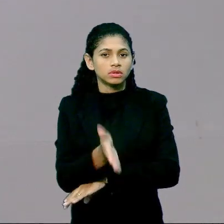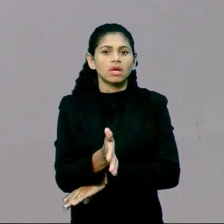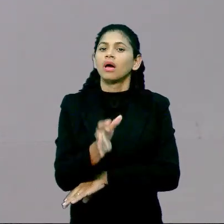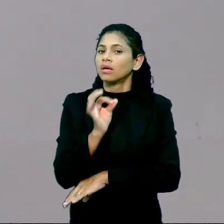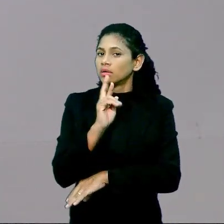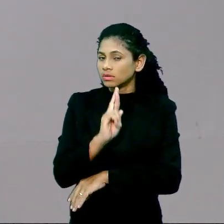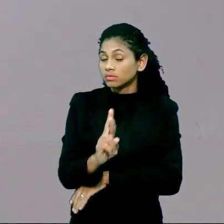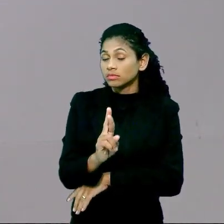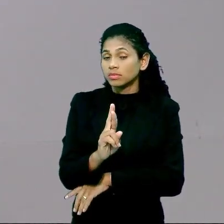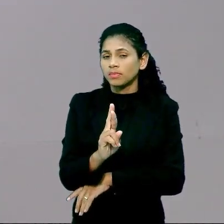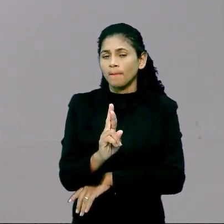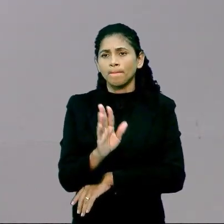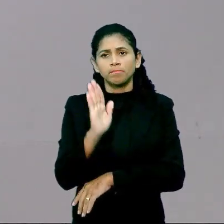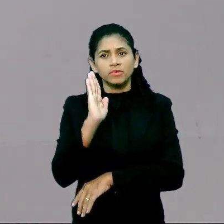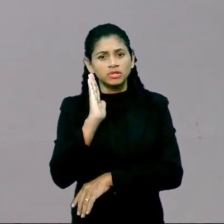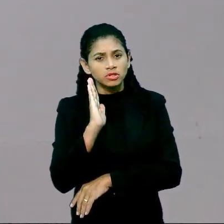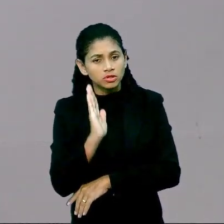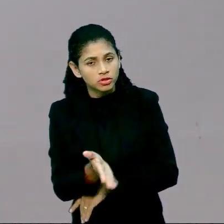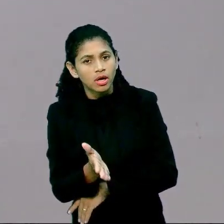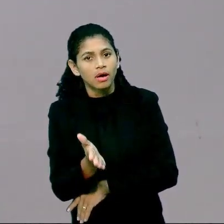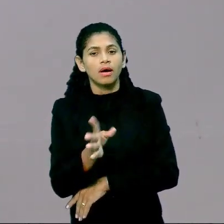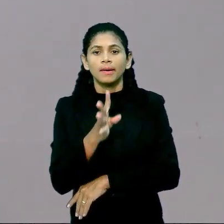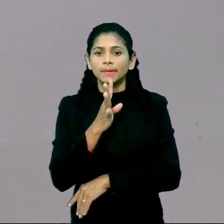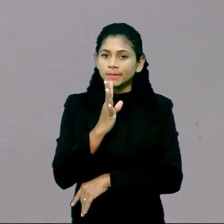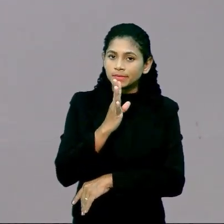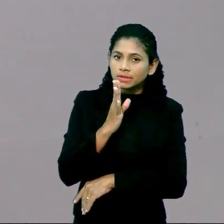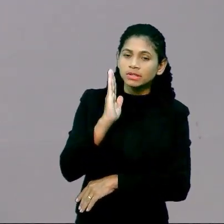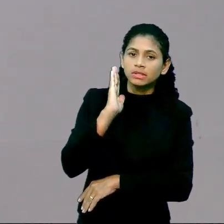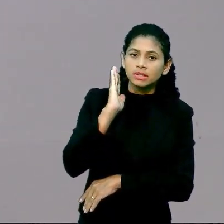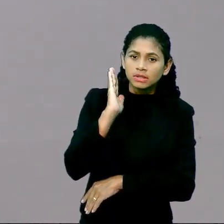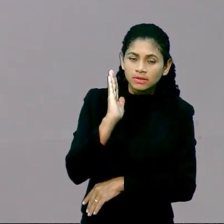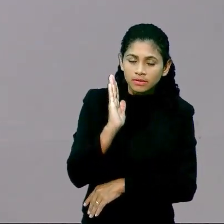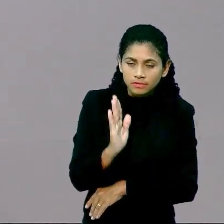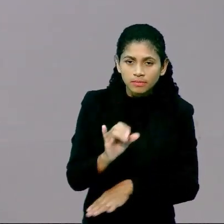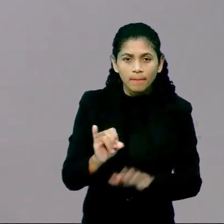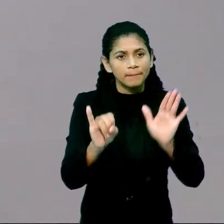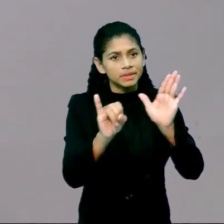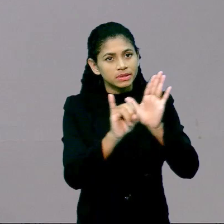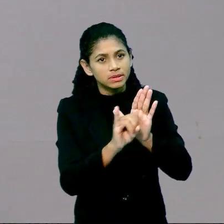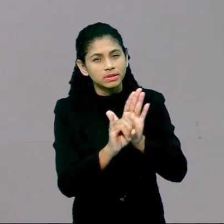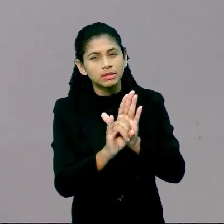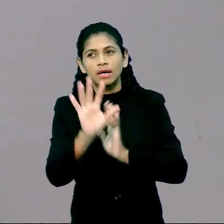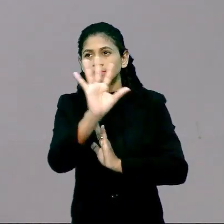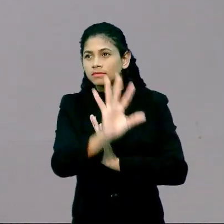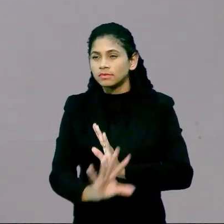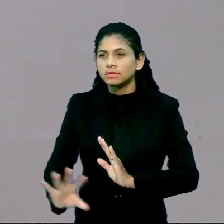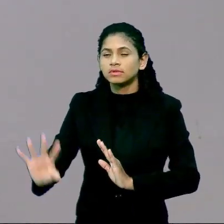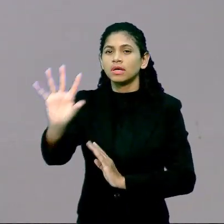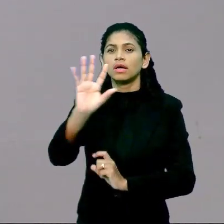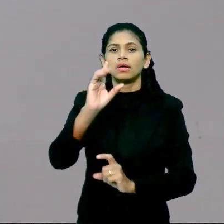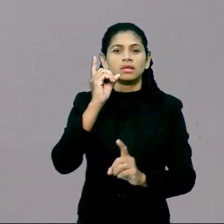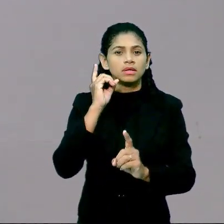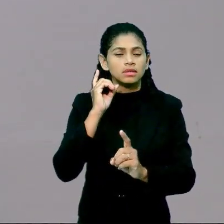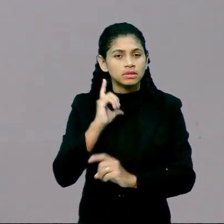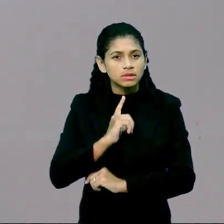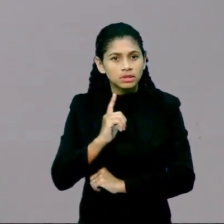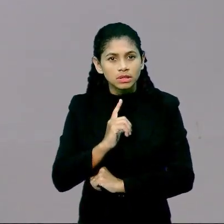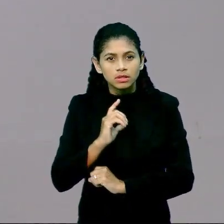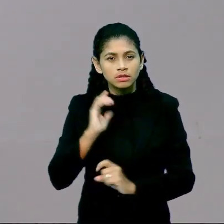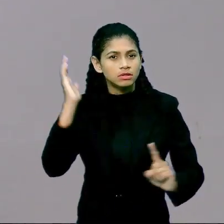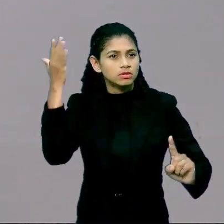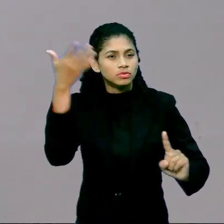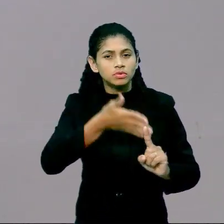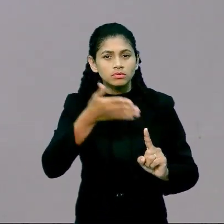da capoeira, sei que faz parte da identidade nacional, sei que tem uma influência africana, sei que ela foi represada,